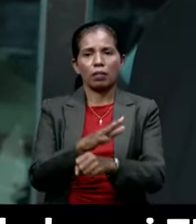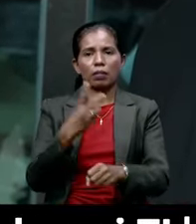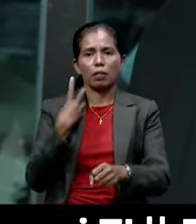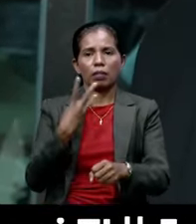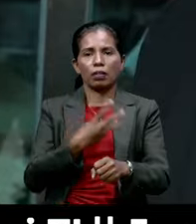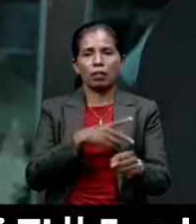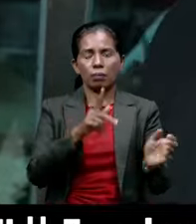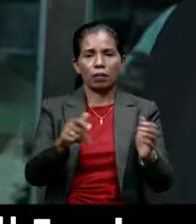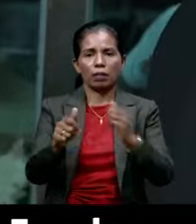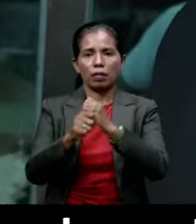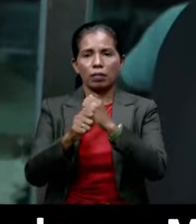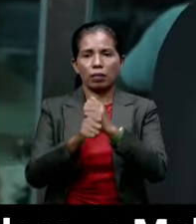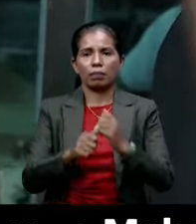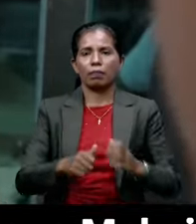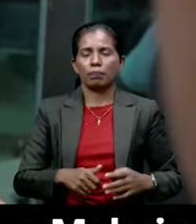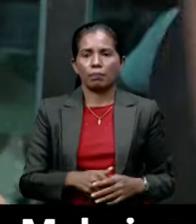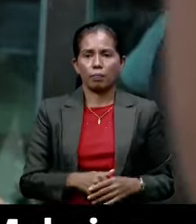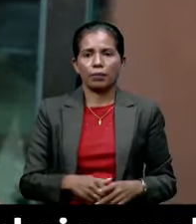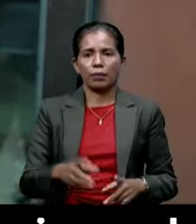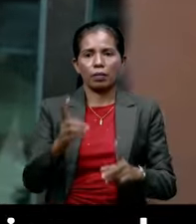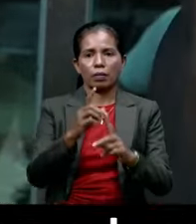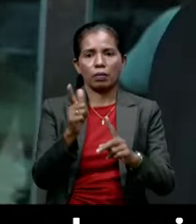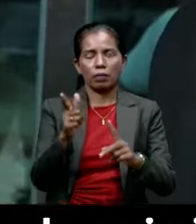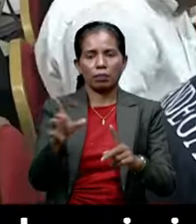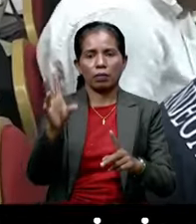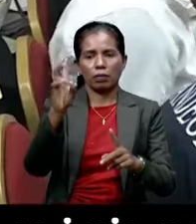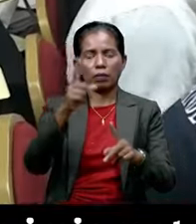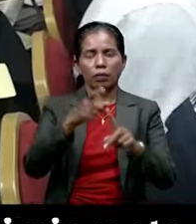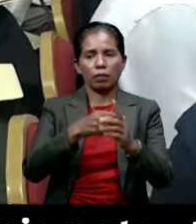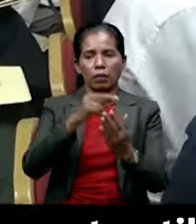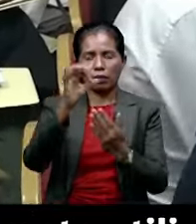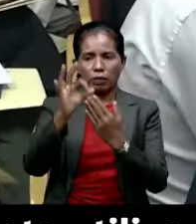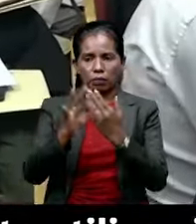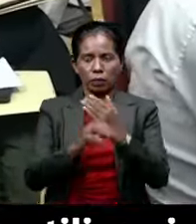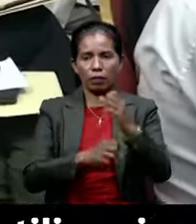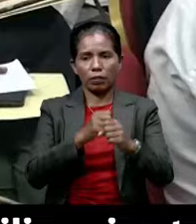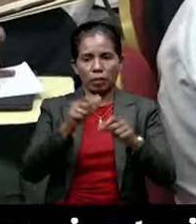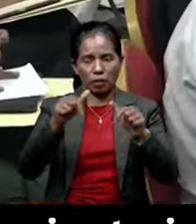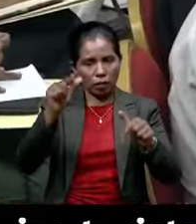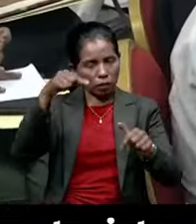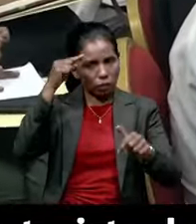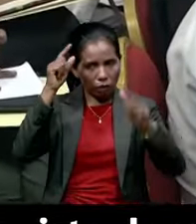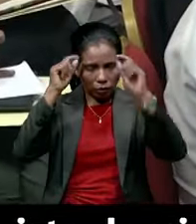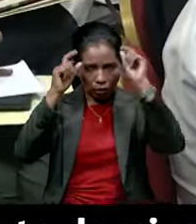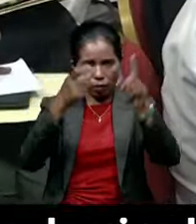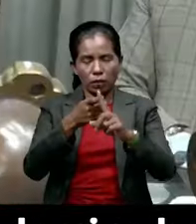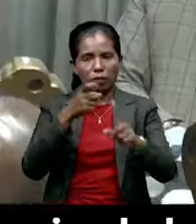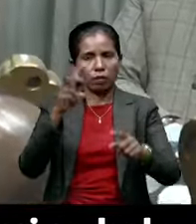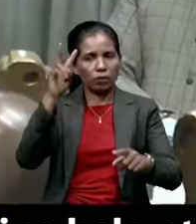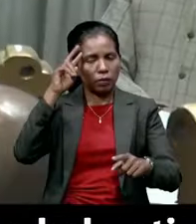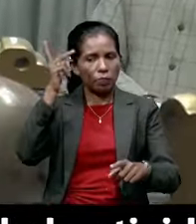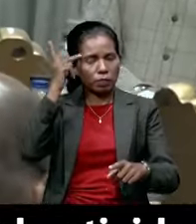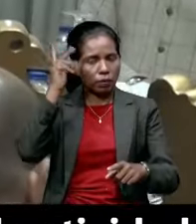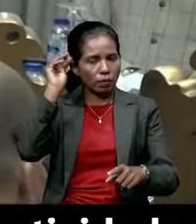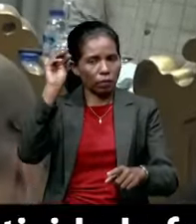plano samba legislação nia e a loro ronulo resin nem fulan fevereiro tinan né governo Timor-Leste le huse vice primeiro